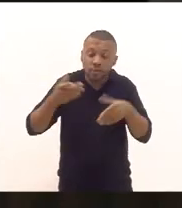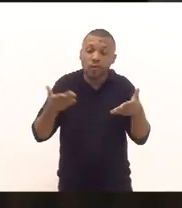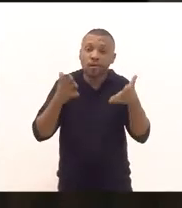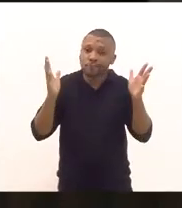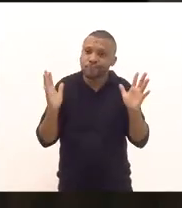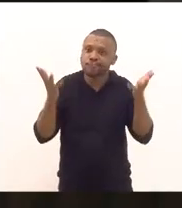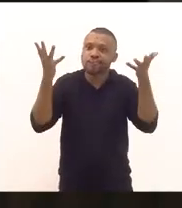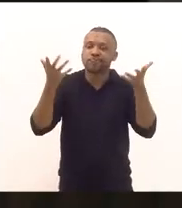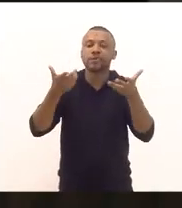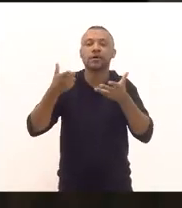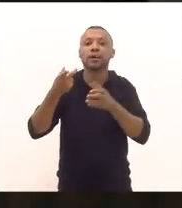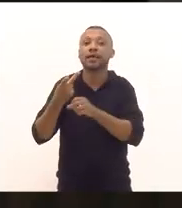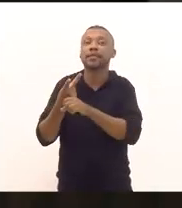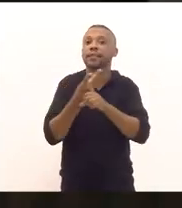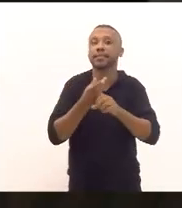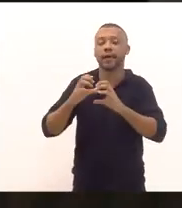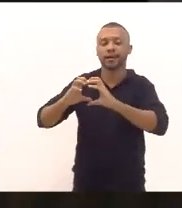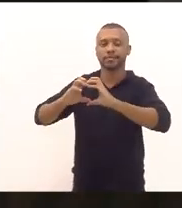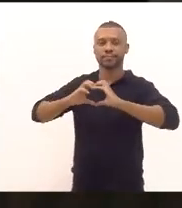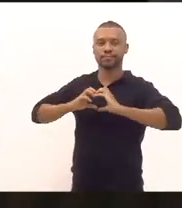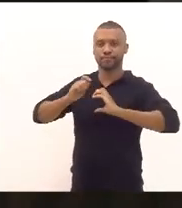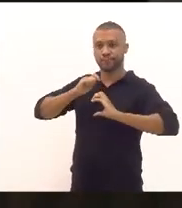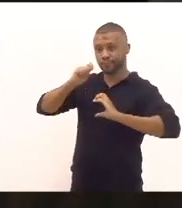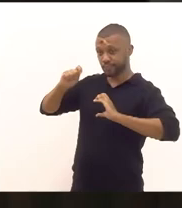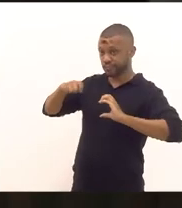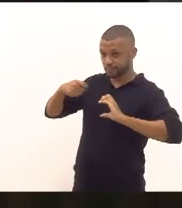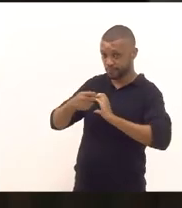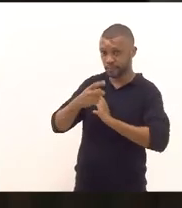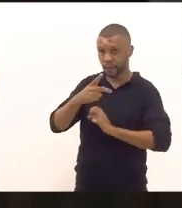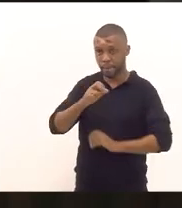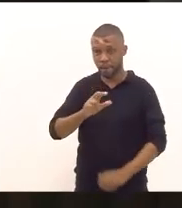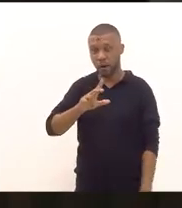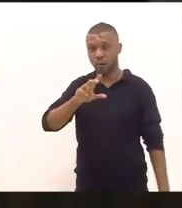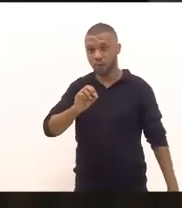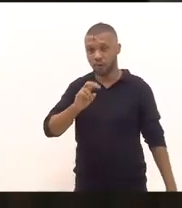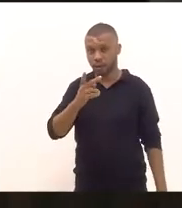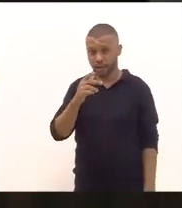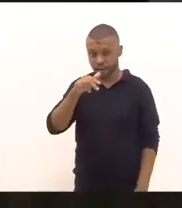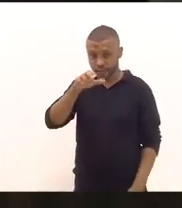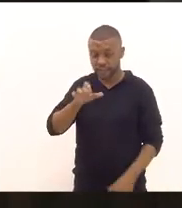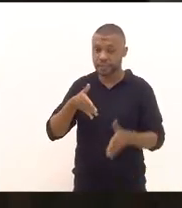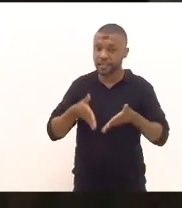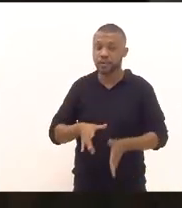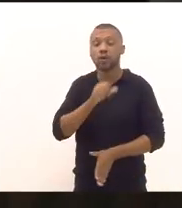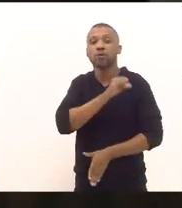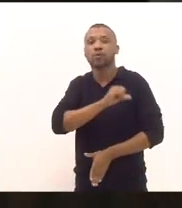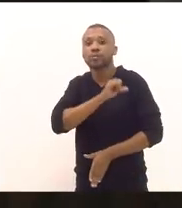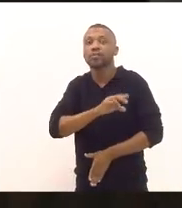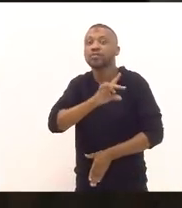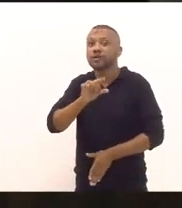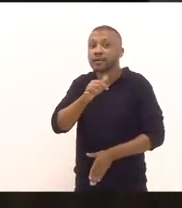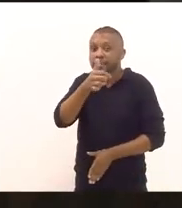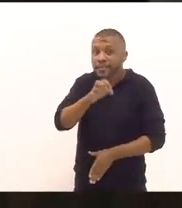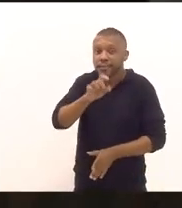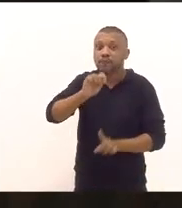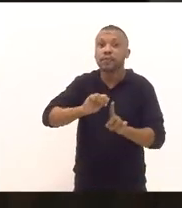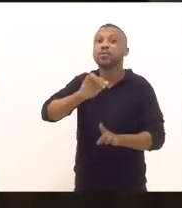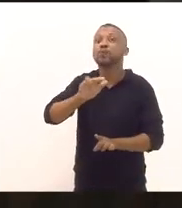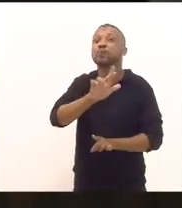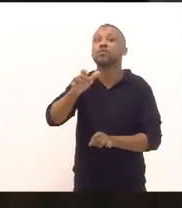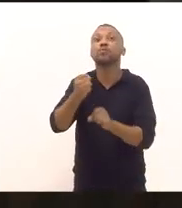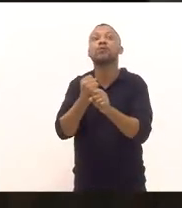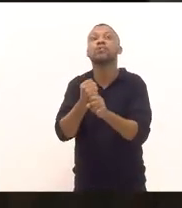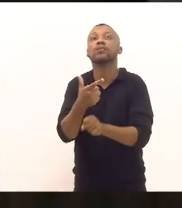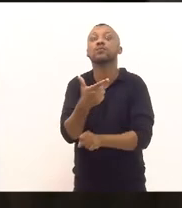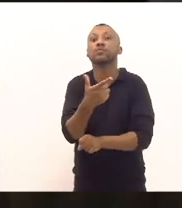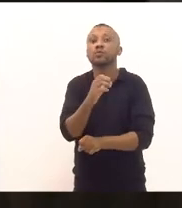solene é Paulo Henrique Sampaio filho nascido no Rio de Janeiro em quinze de julho de dois mil